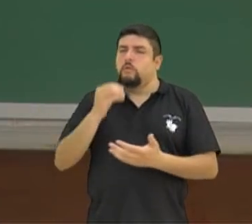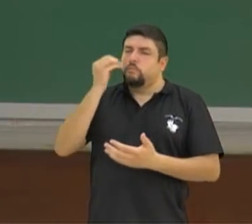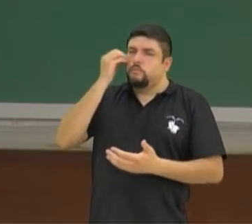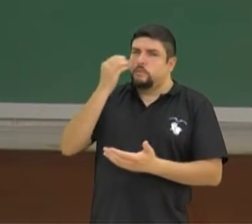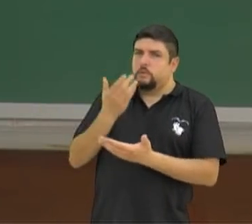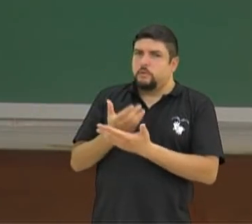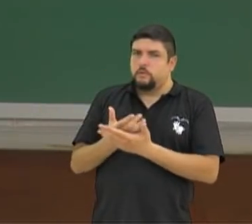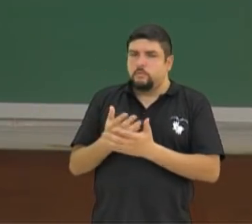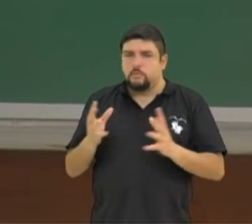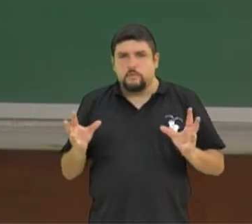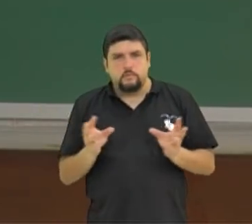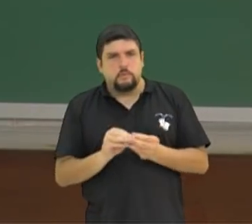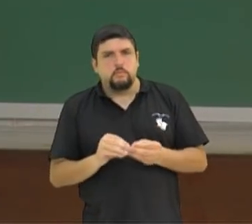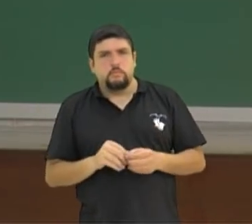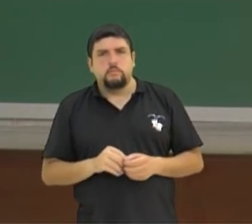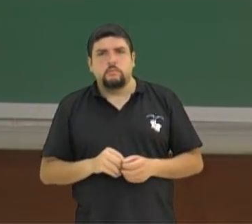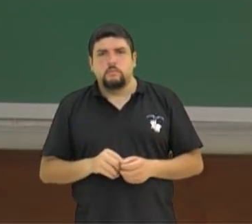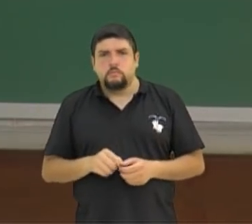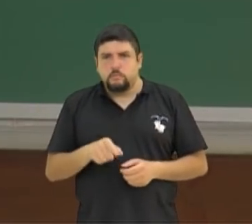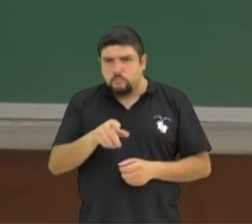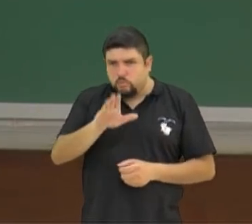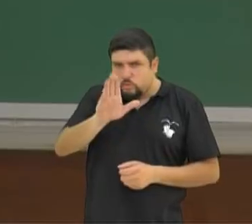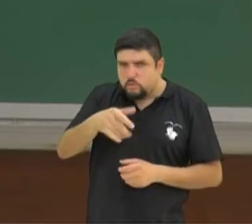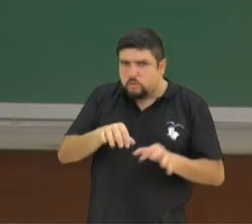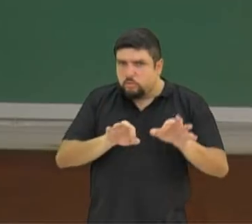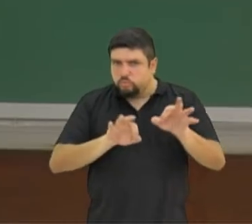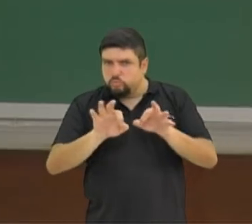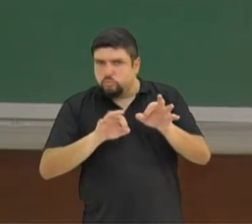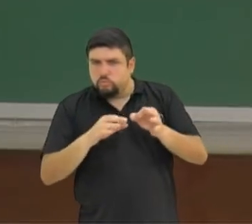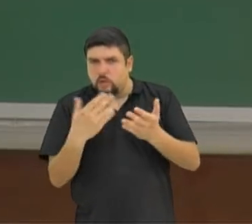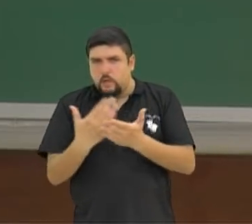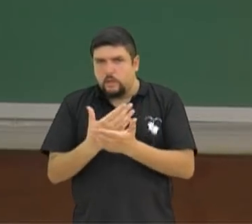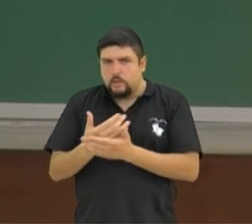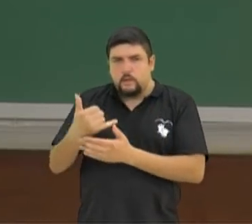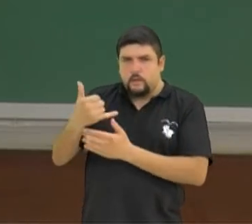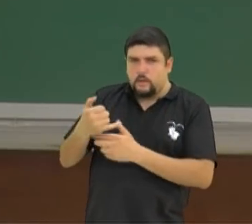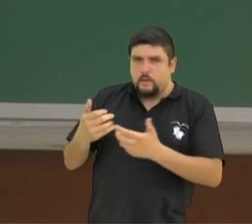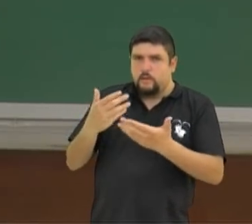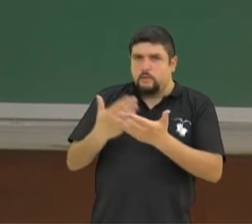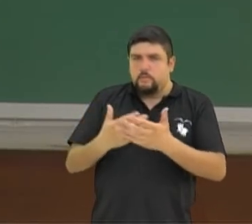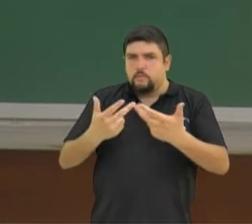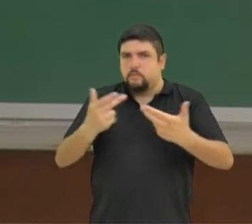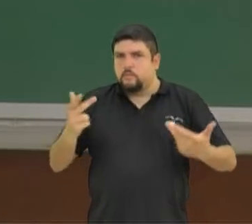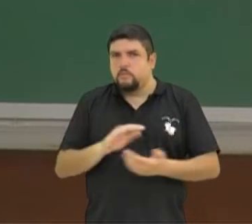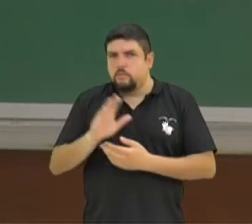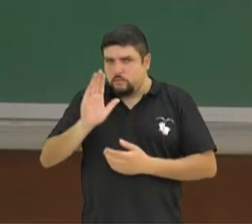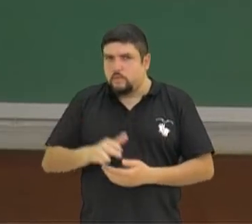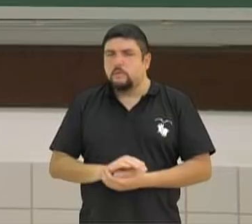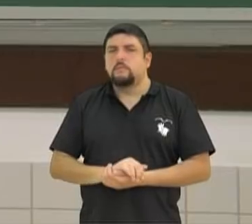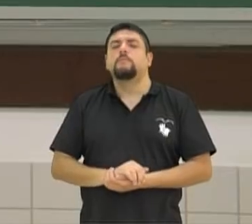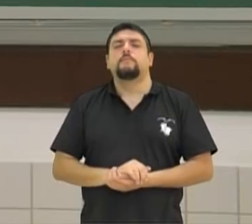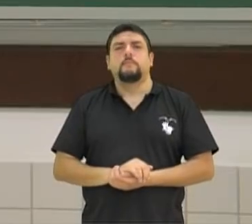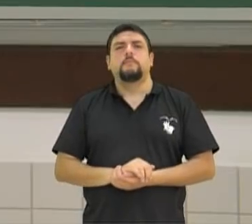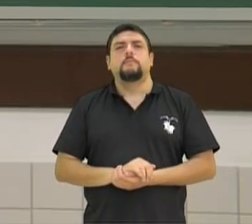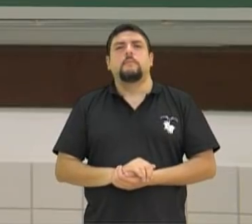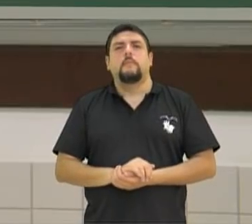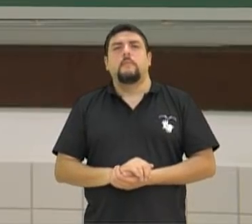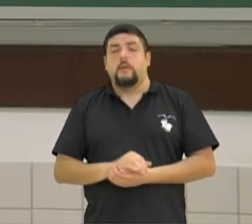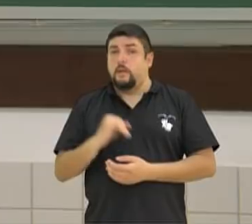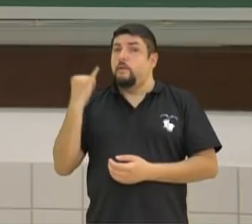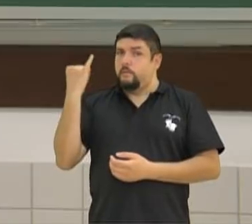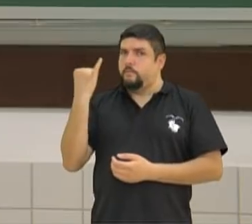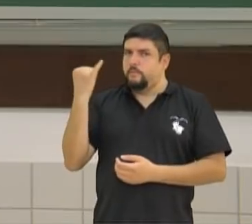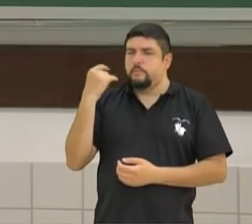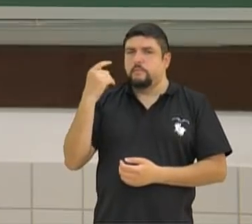hoje. Estão aí organizados com os materiais para fazer os exercícios, é sempre muito importante fazer os exercícios que os professores